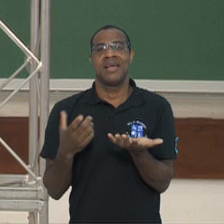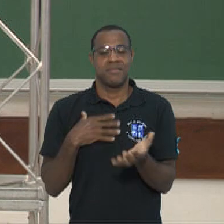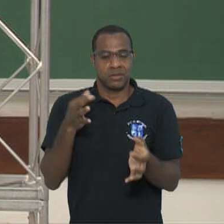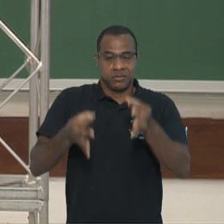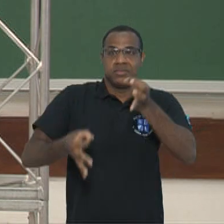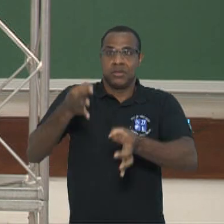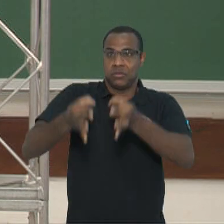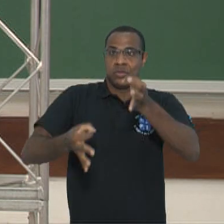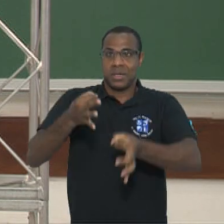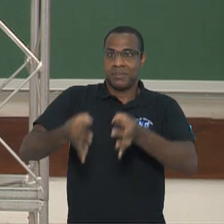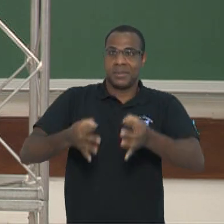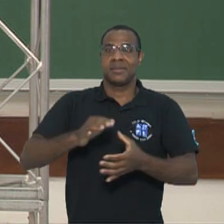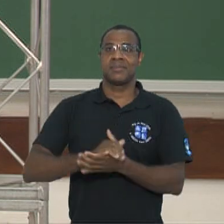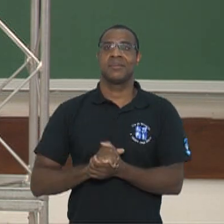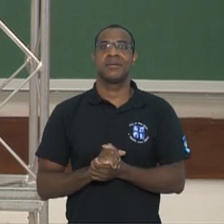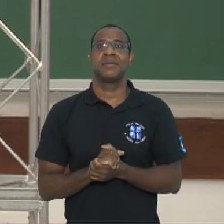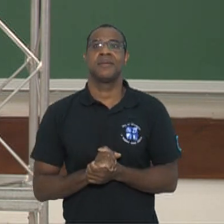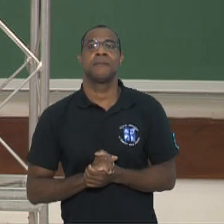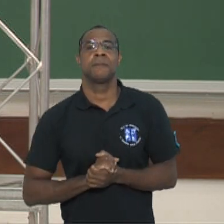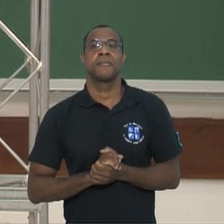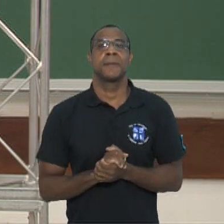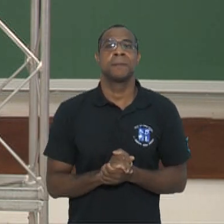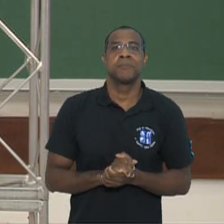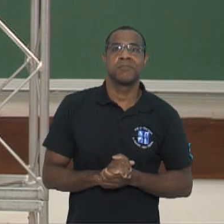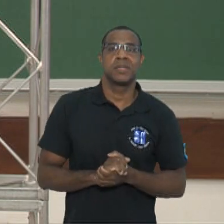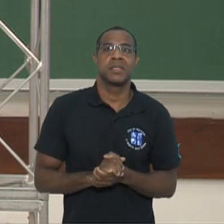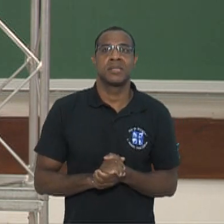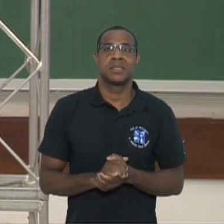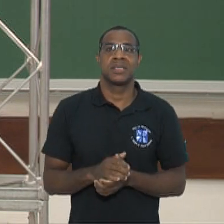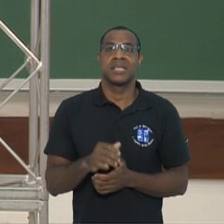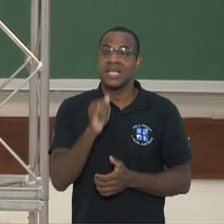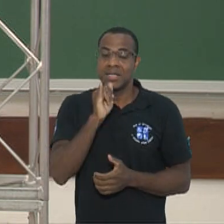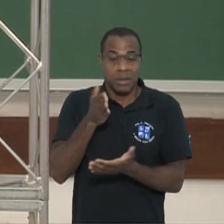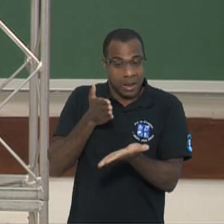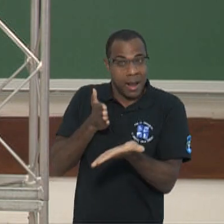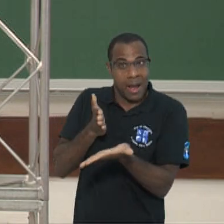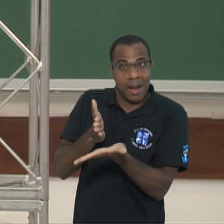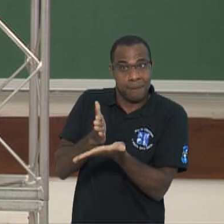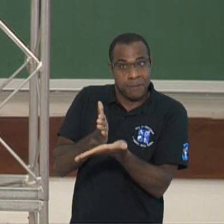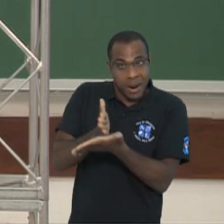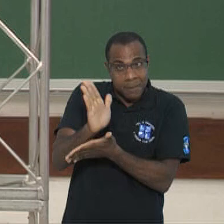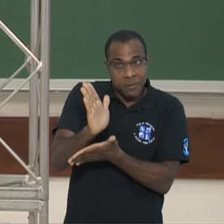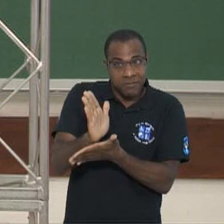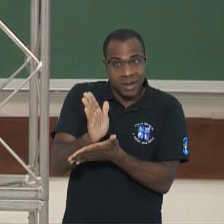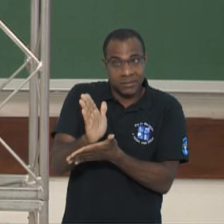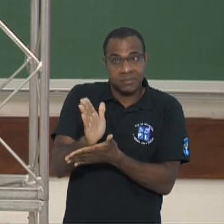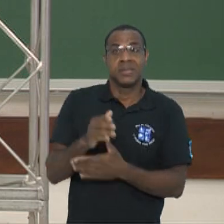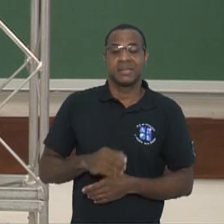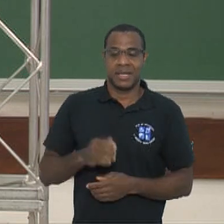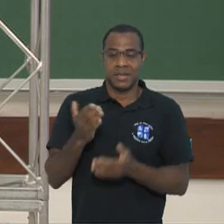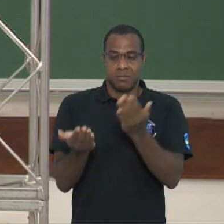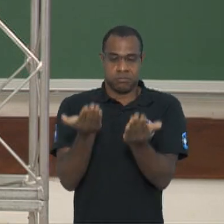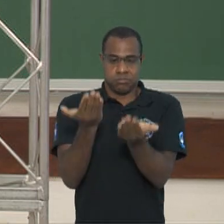pessoa. Enfim. Quando ele era aprovado, passava pelo julgamento, pela balança, ele seria